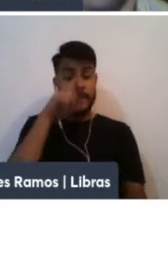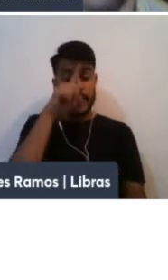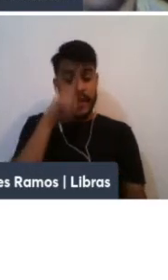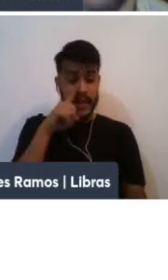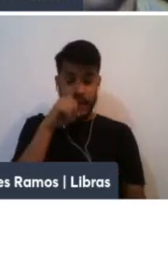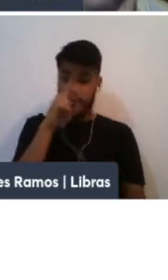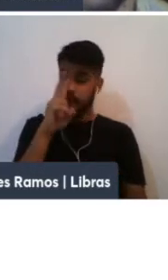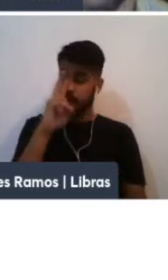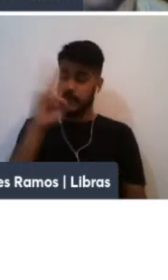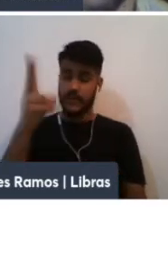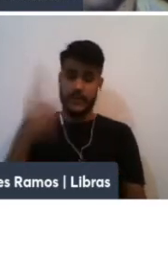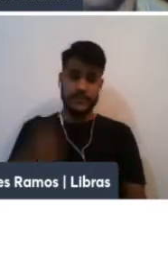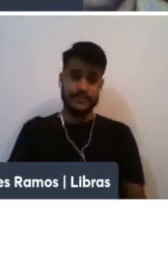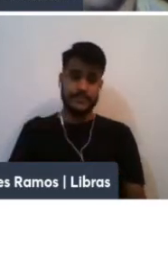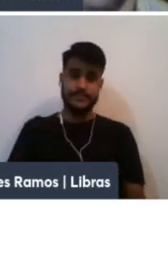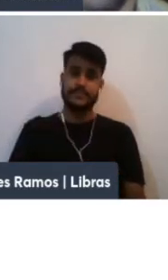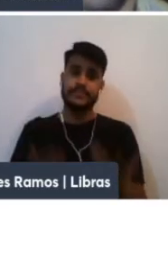assim,